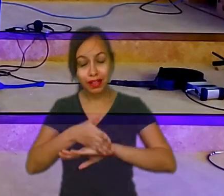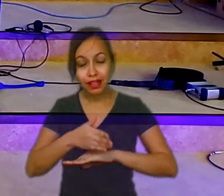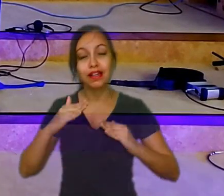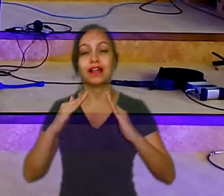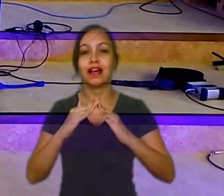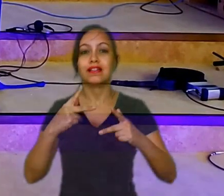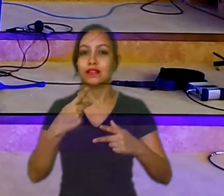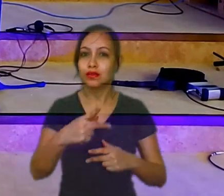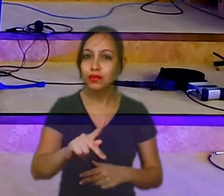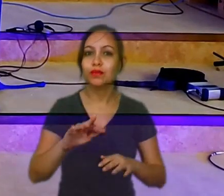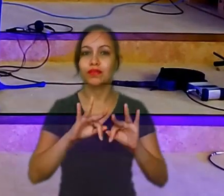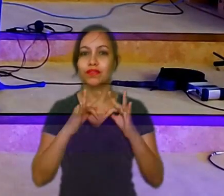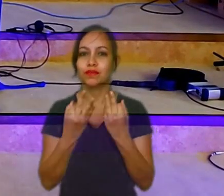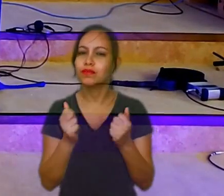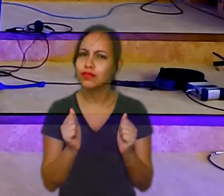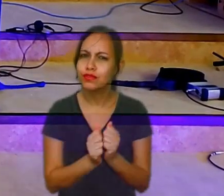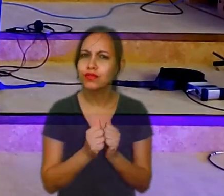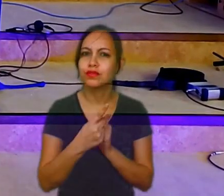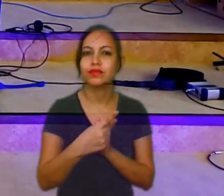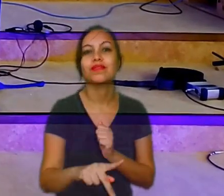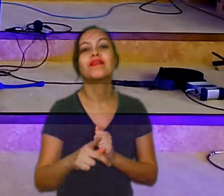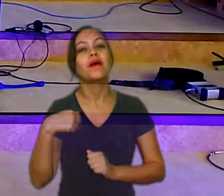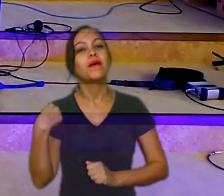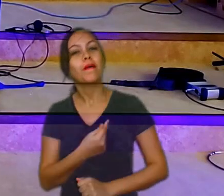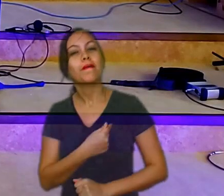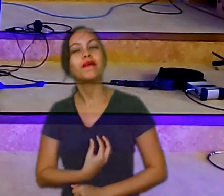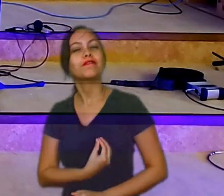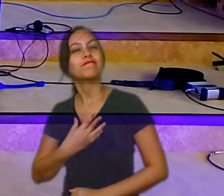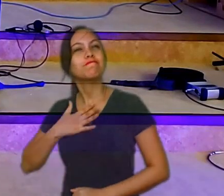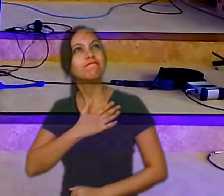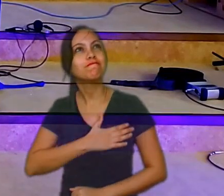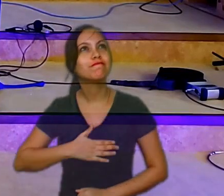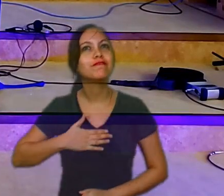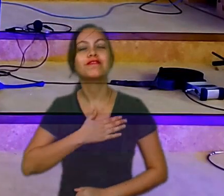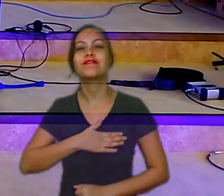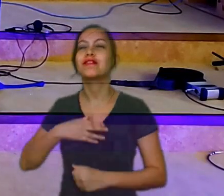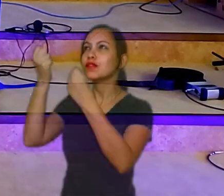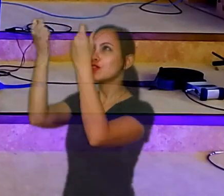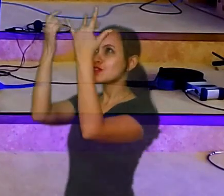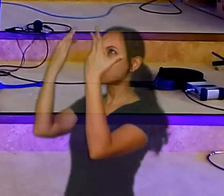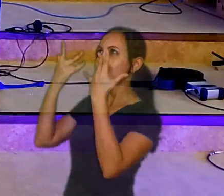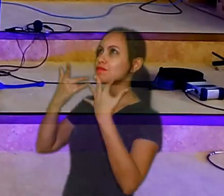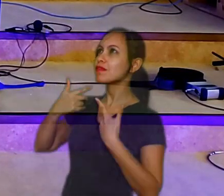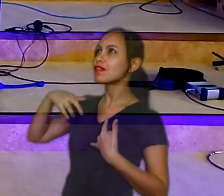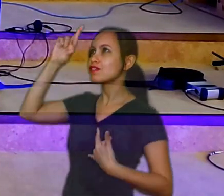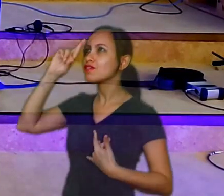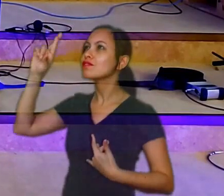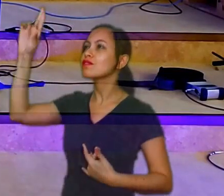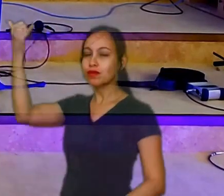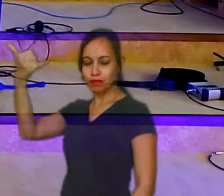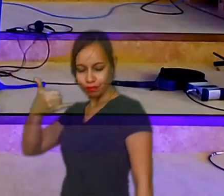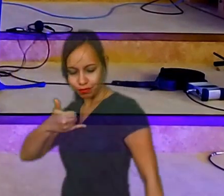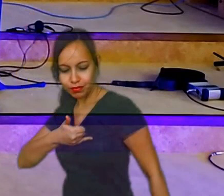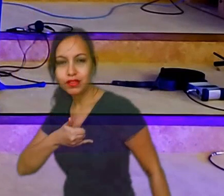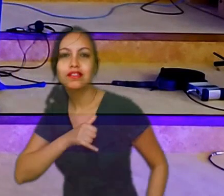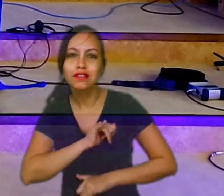família, para nós desfrutar do banquete espiritual que Deus propôs ao meu